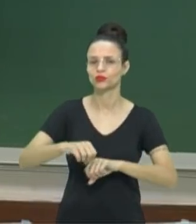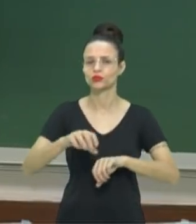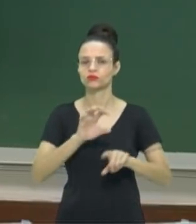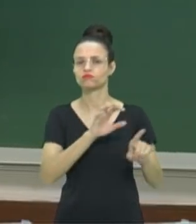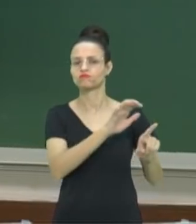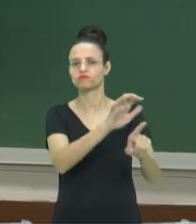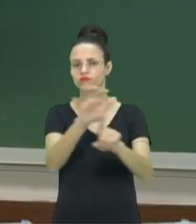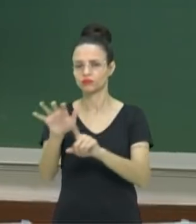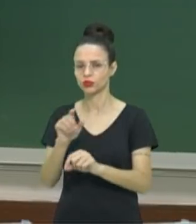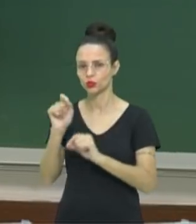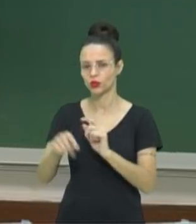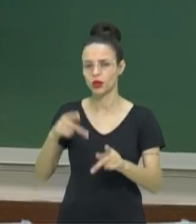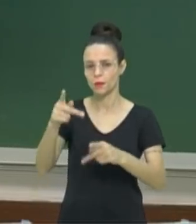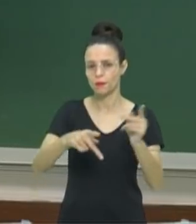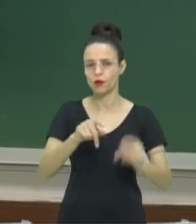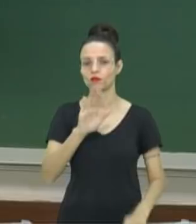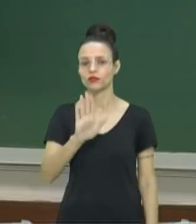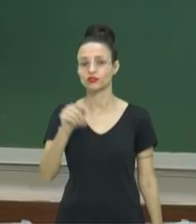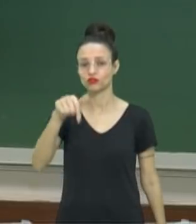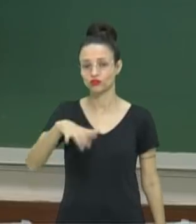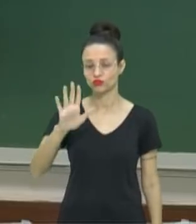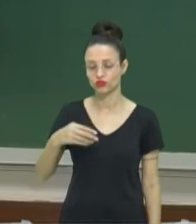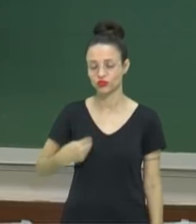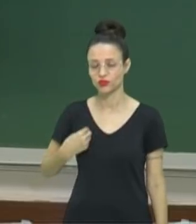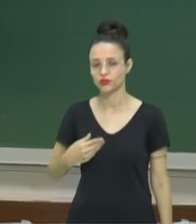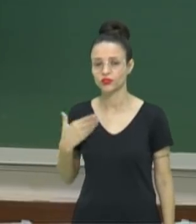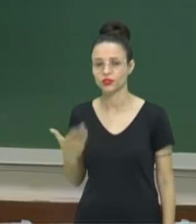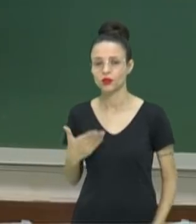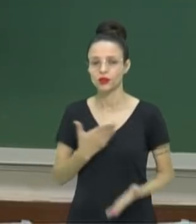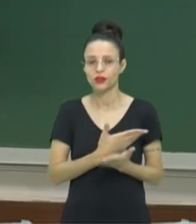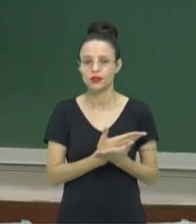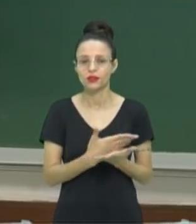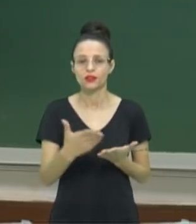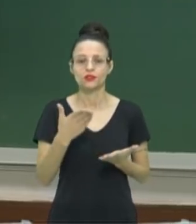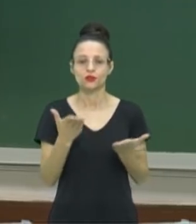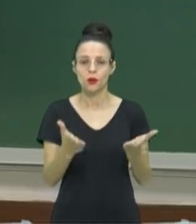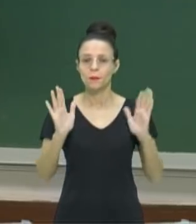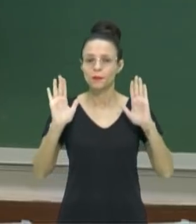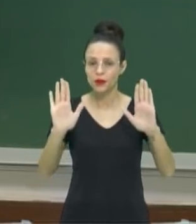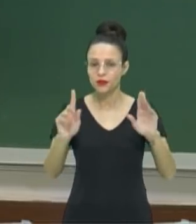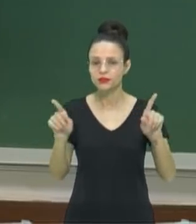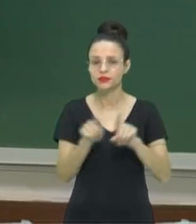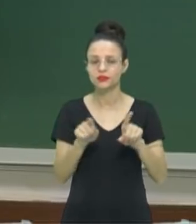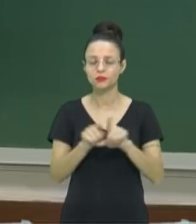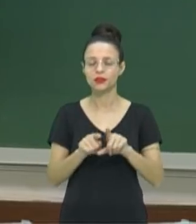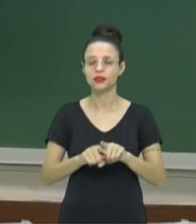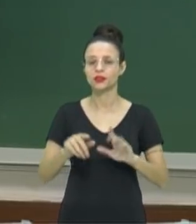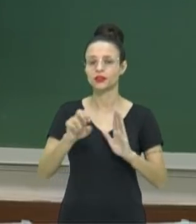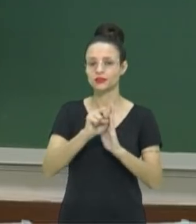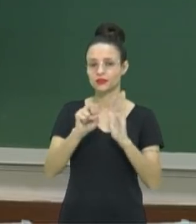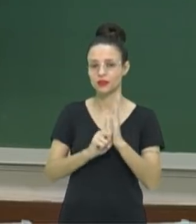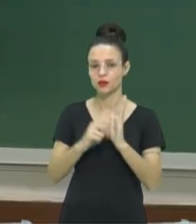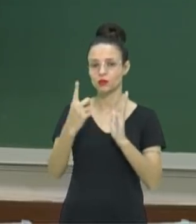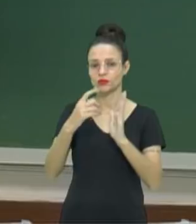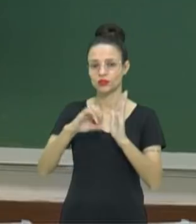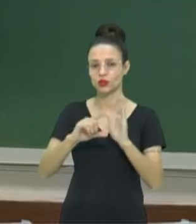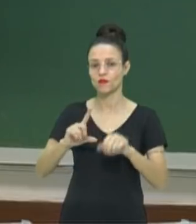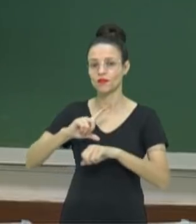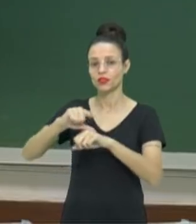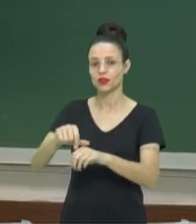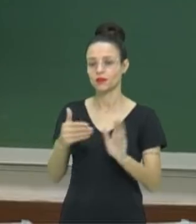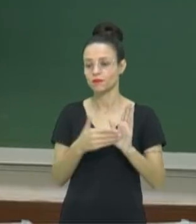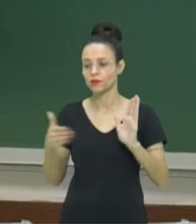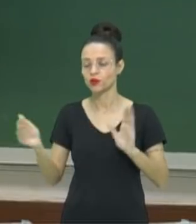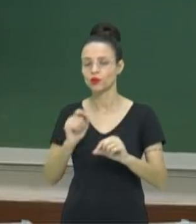para os povos que aqui já viviam. Então, eu tenho um início ali, mas após o século XIX, nós vamos ter